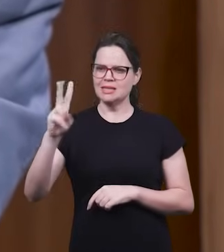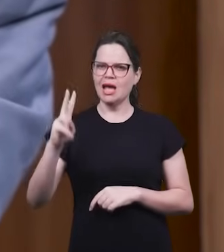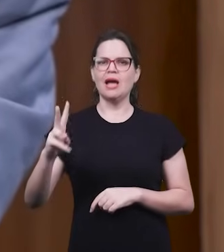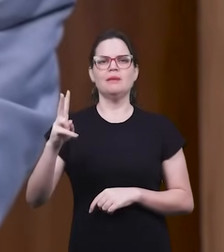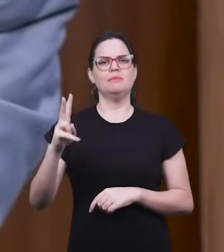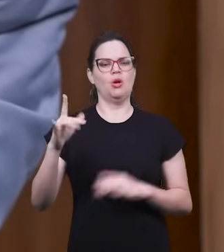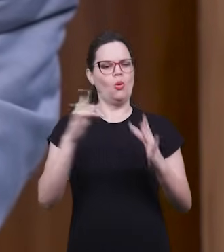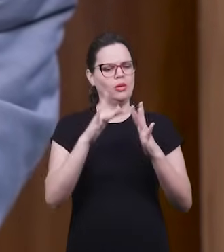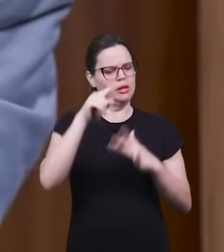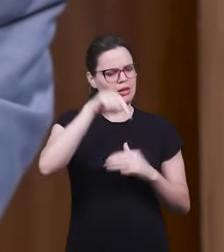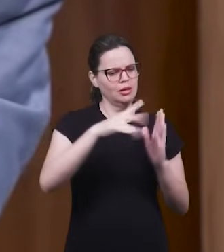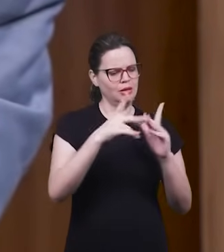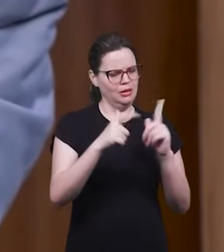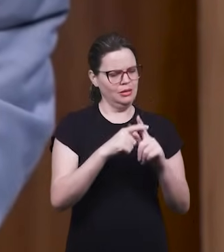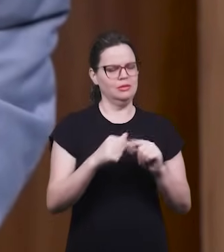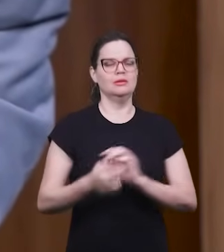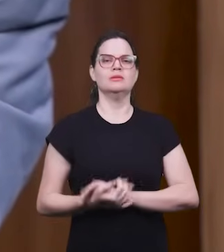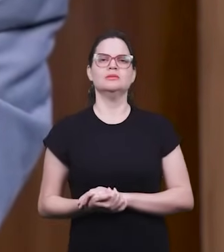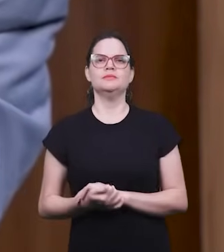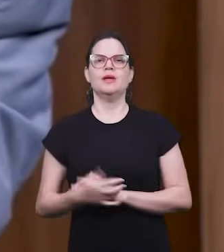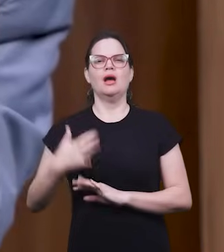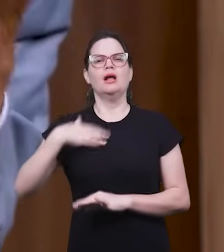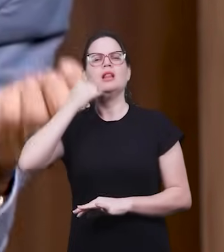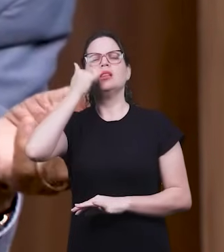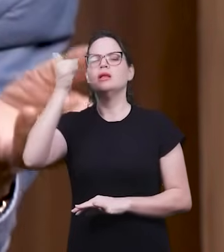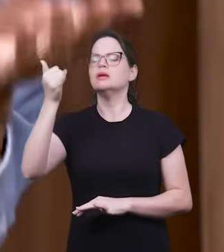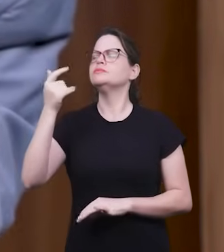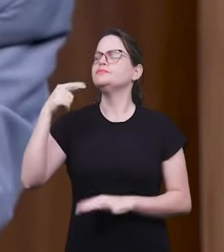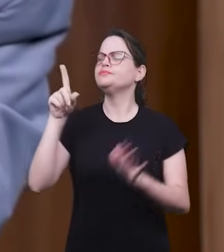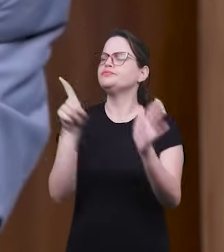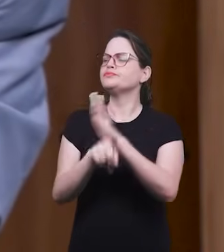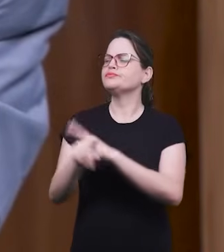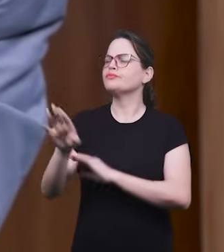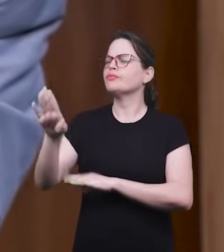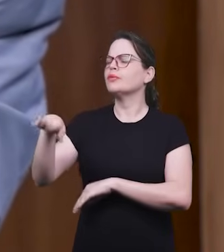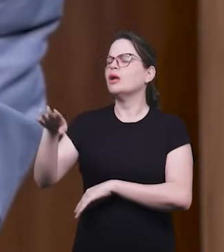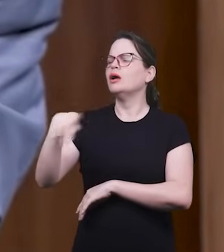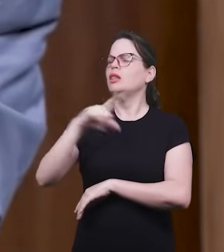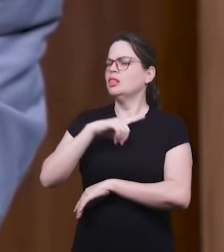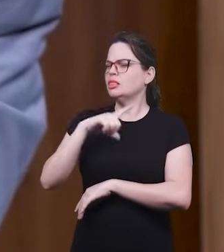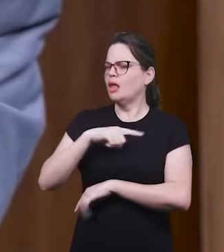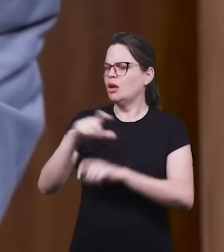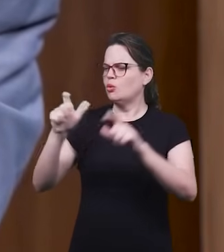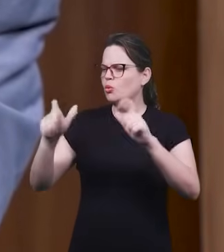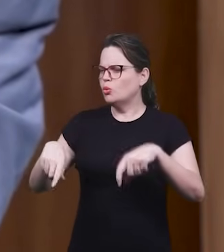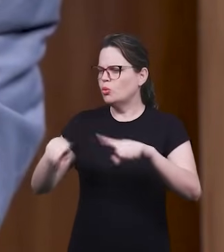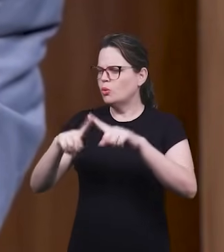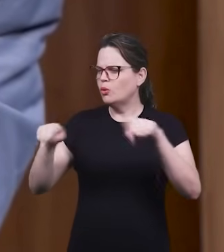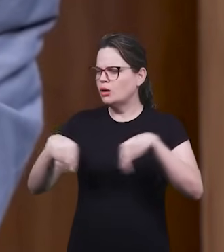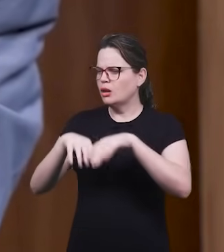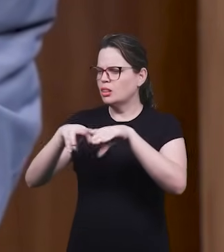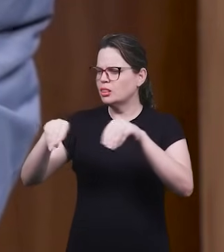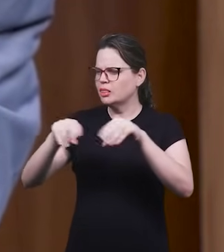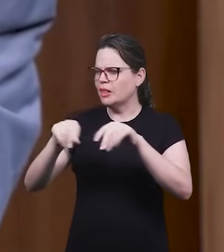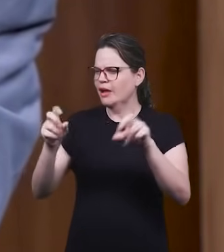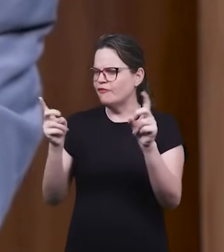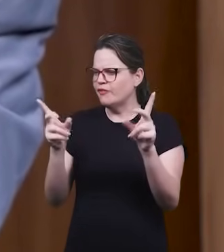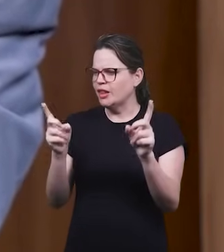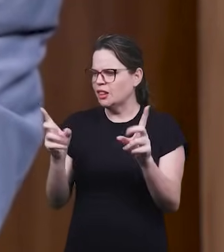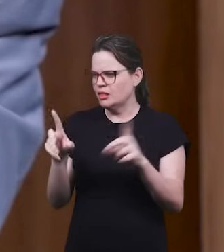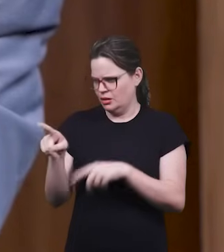igreja. Aí falamos: fulano, tem um terreno que o senhor disse que tem aí, tá? Foi